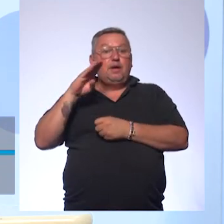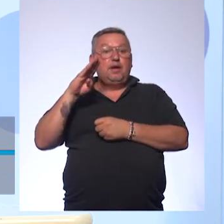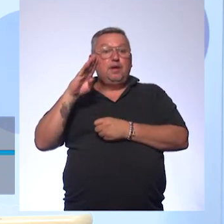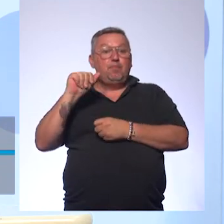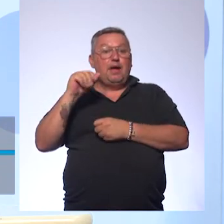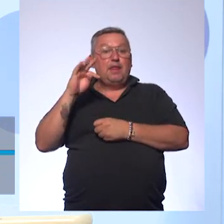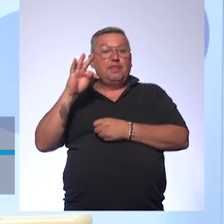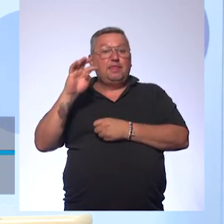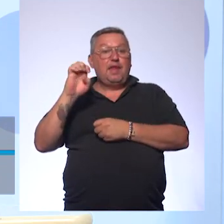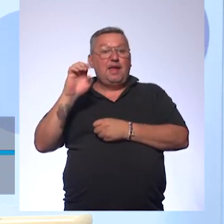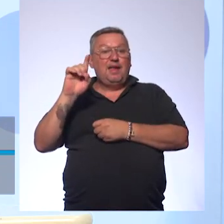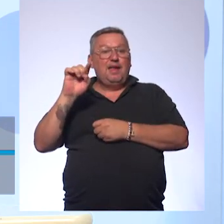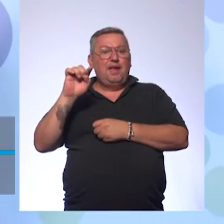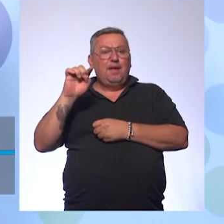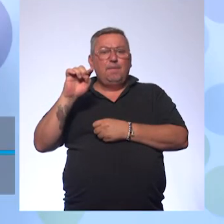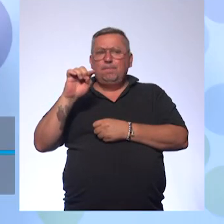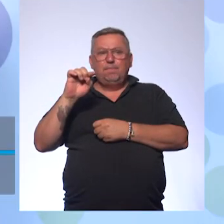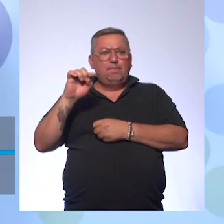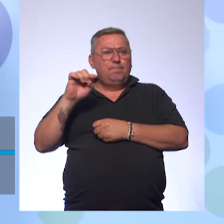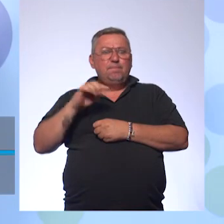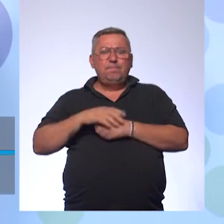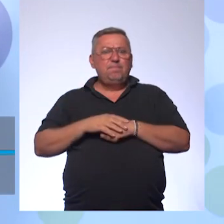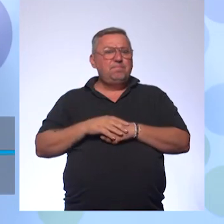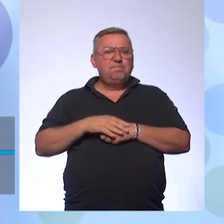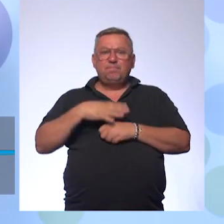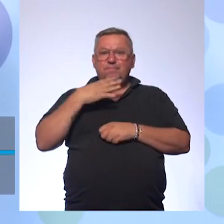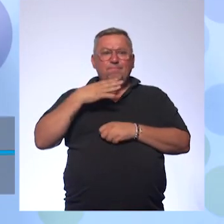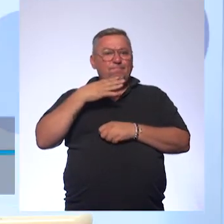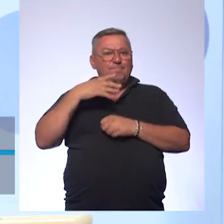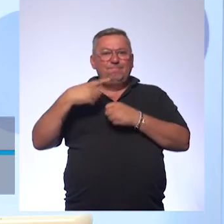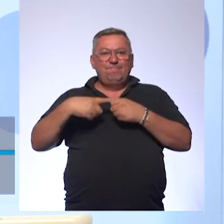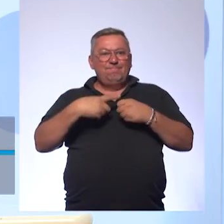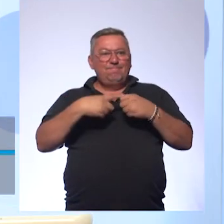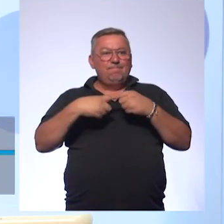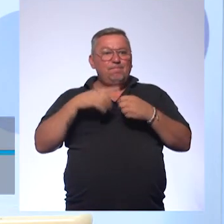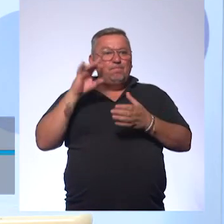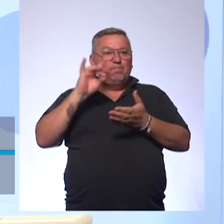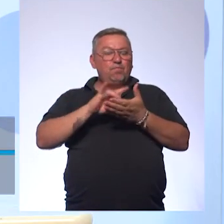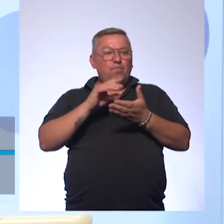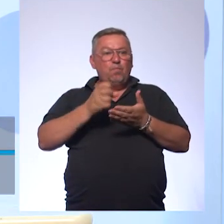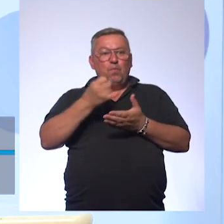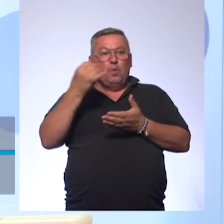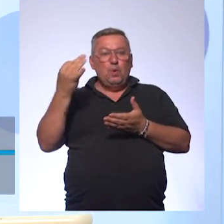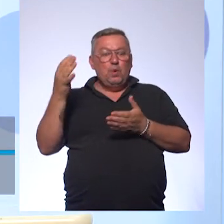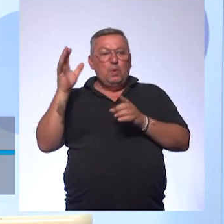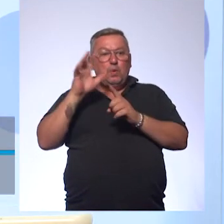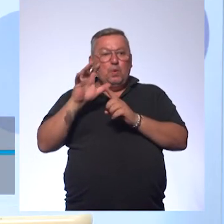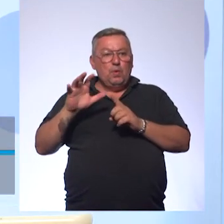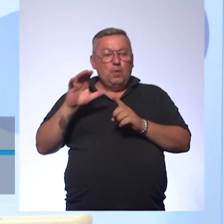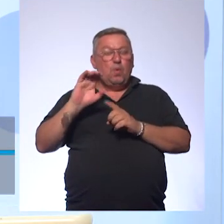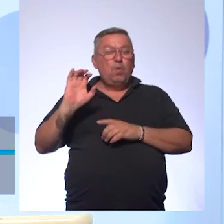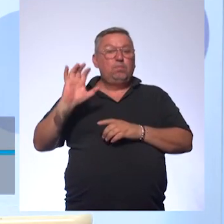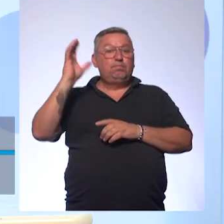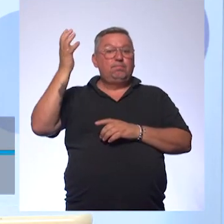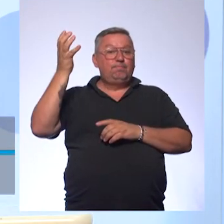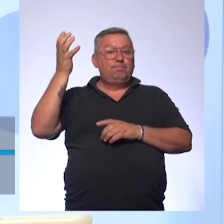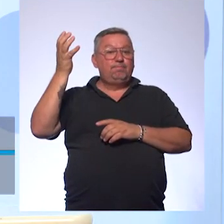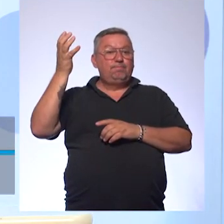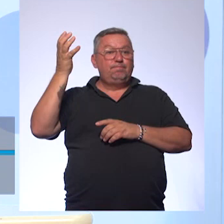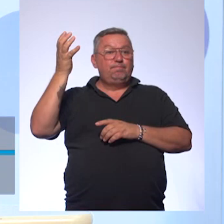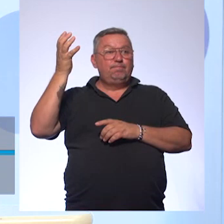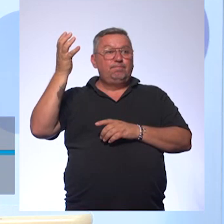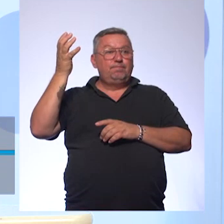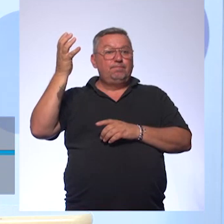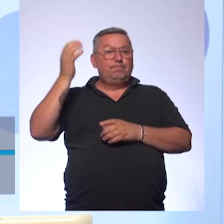tinha acabou. A fotossíntese que pegava o carbono, né, que é um gás estufa, que incorporava a sua massa esse